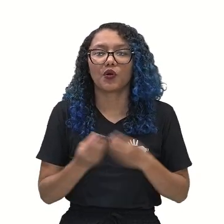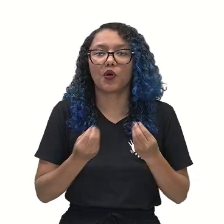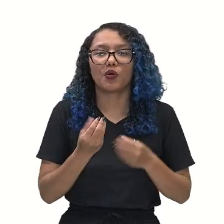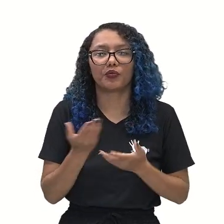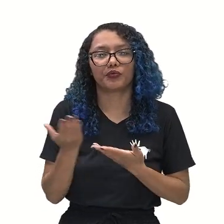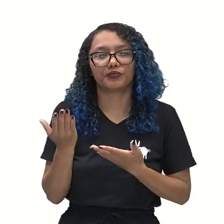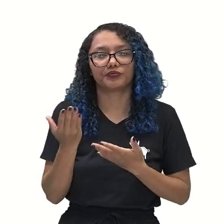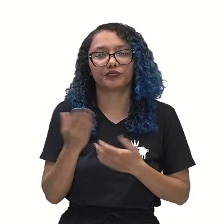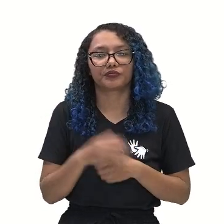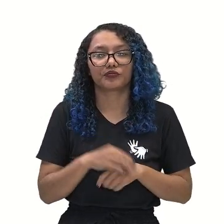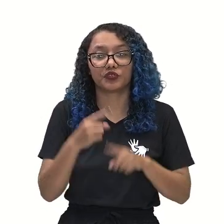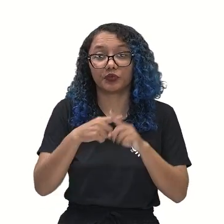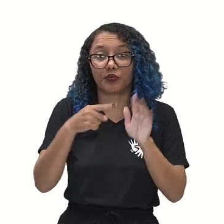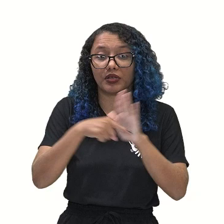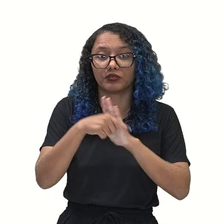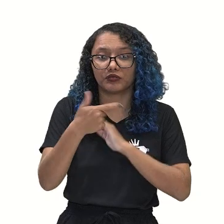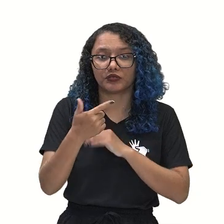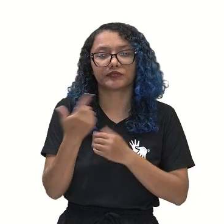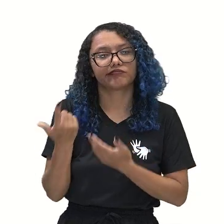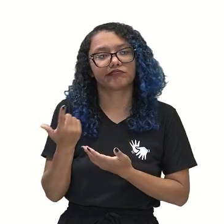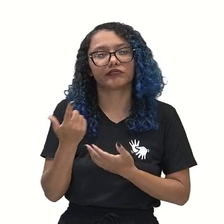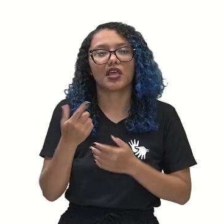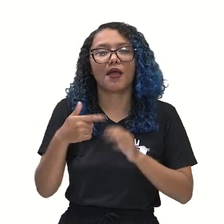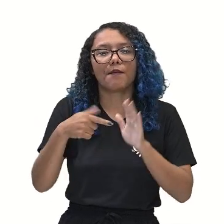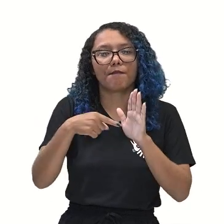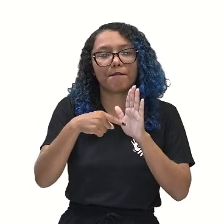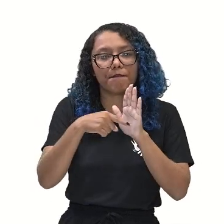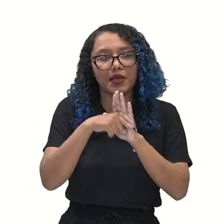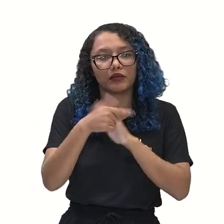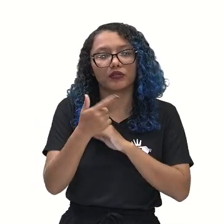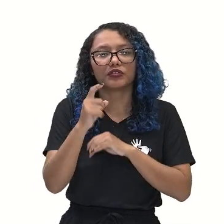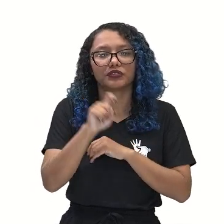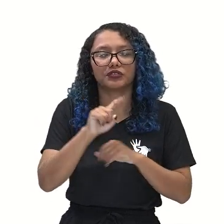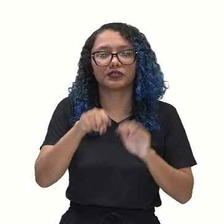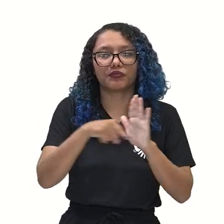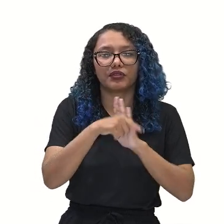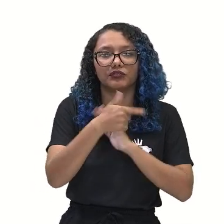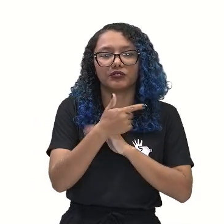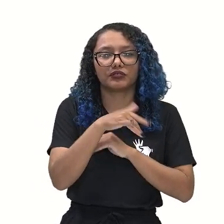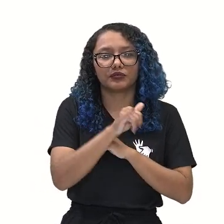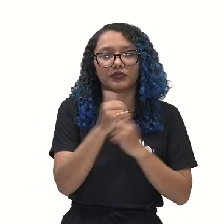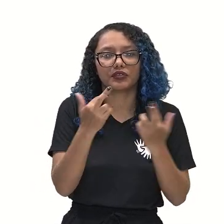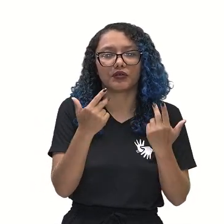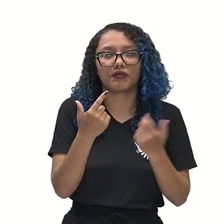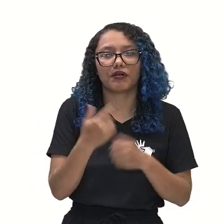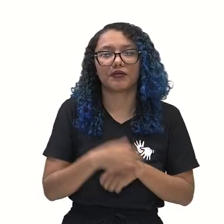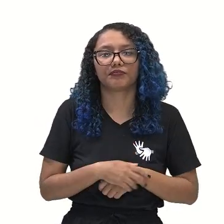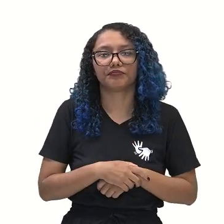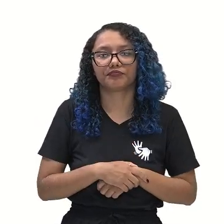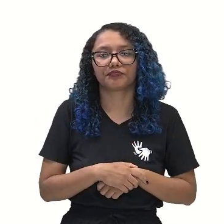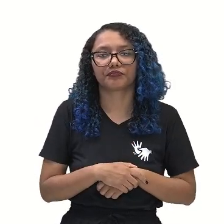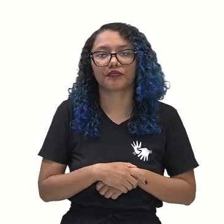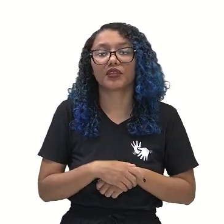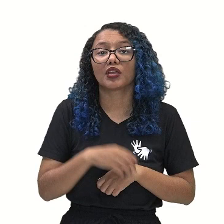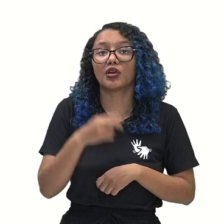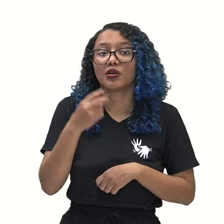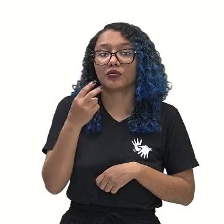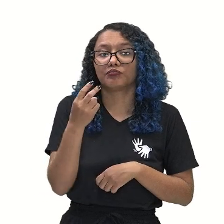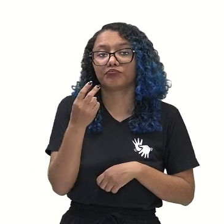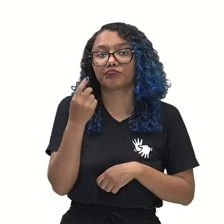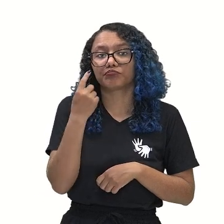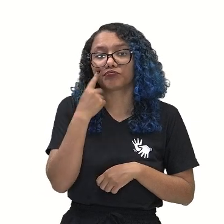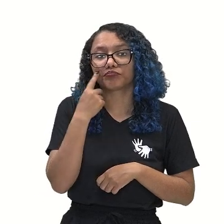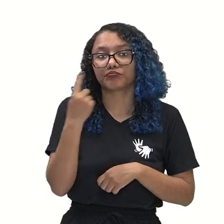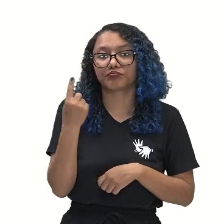menos 2x menos 2y igual a menos 2 vezes 7 são 14, vai 1,